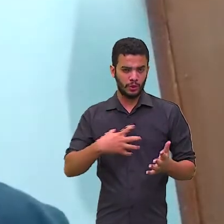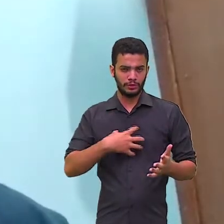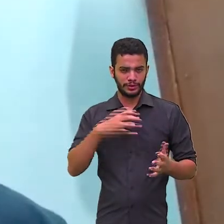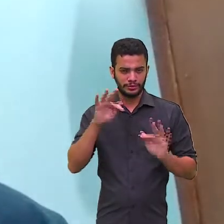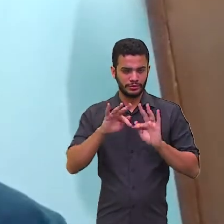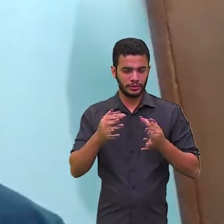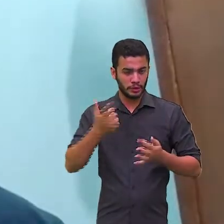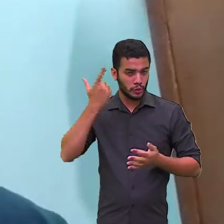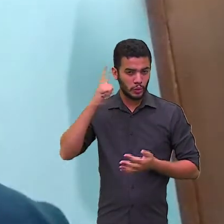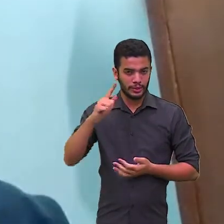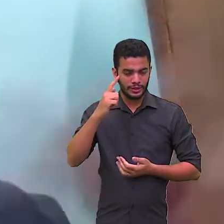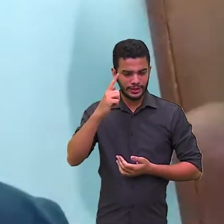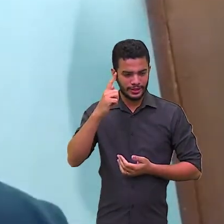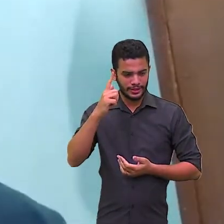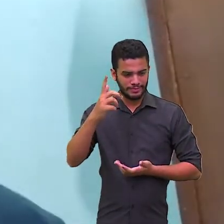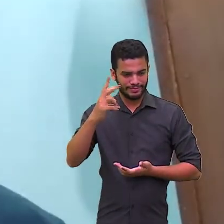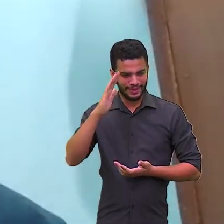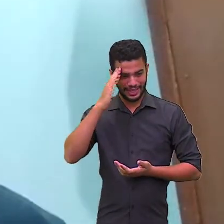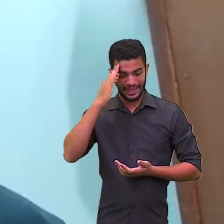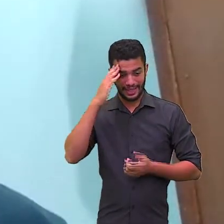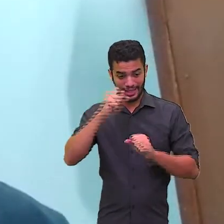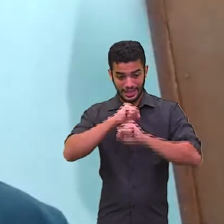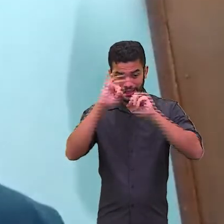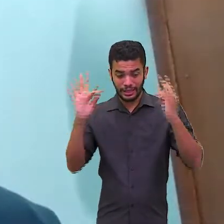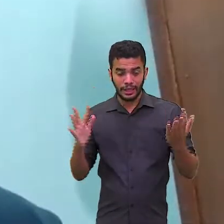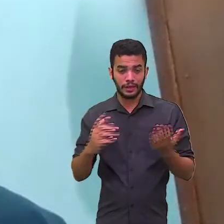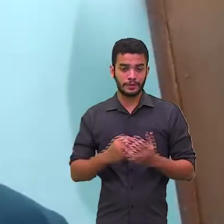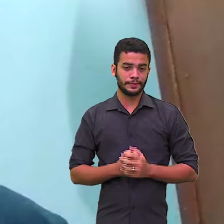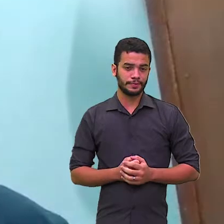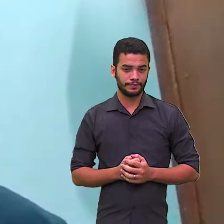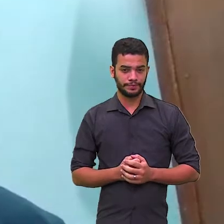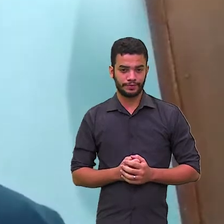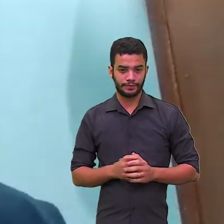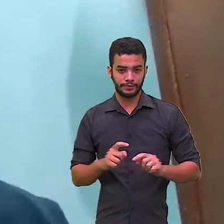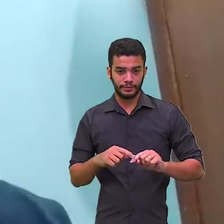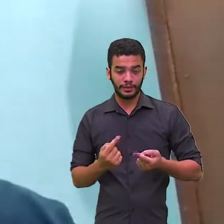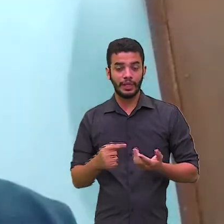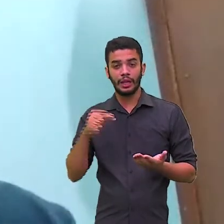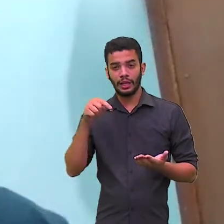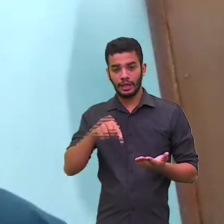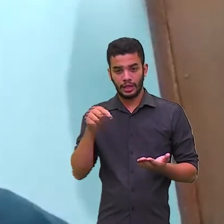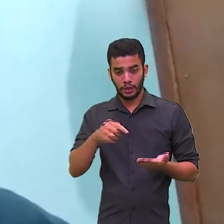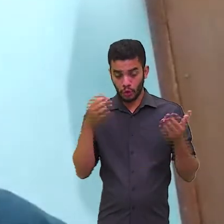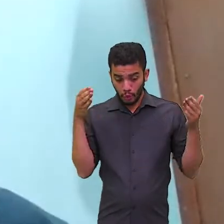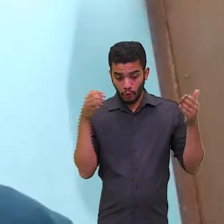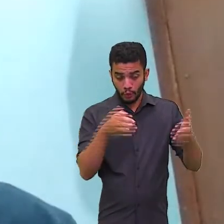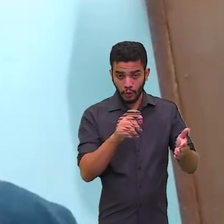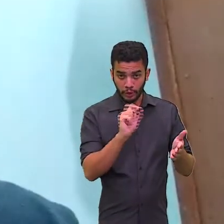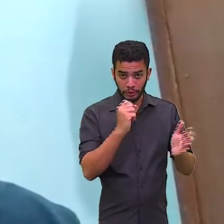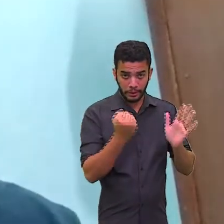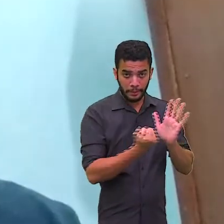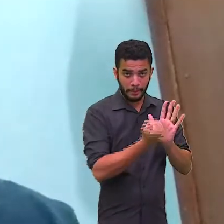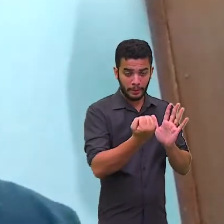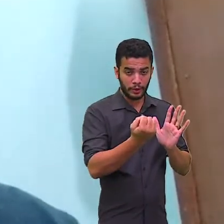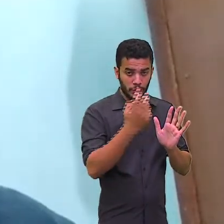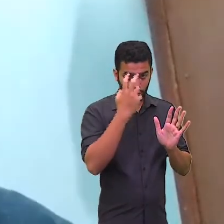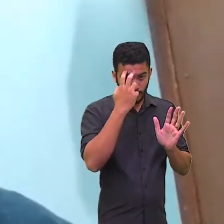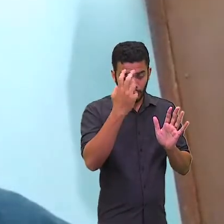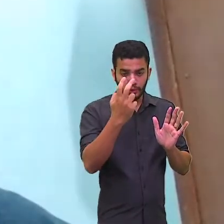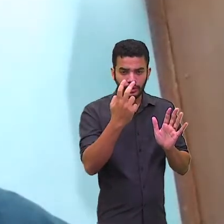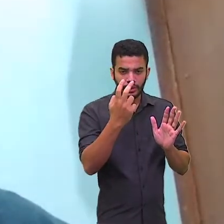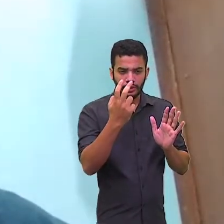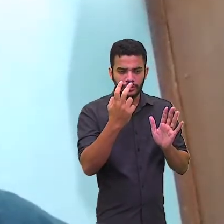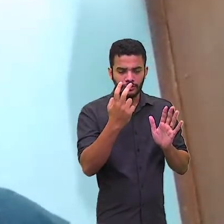Um segundo ponto, eu tenho muitos patrimônios, mas aqui nós estamos falando de patrimônio cultural. O que é um